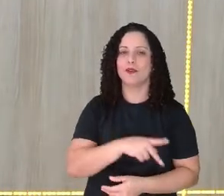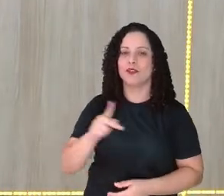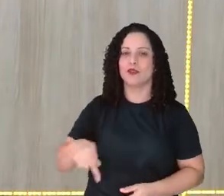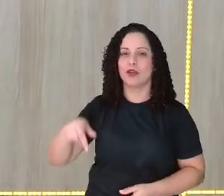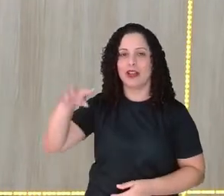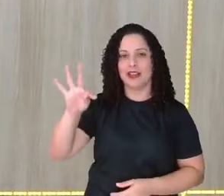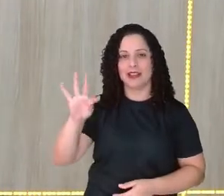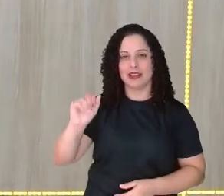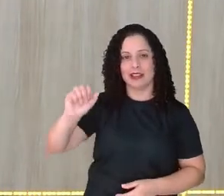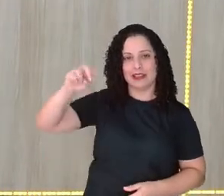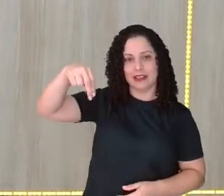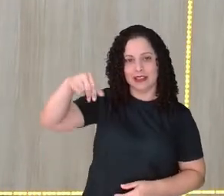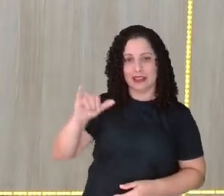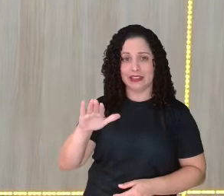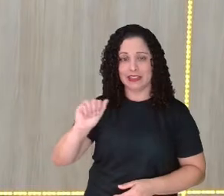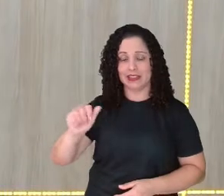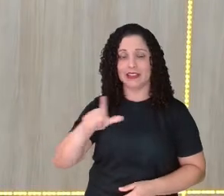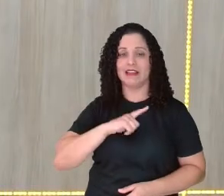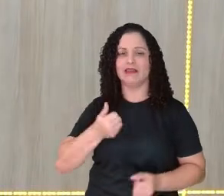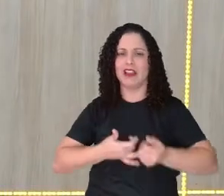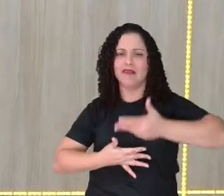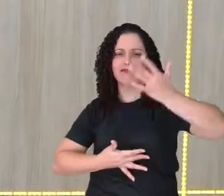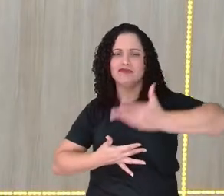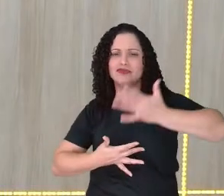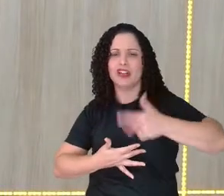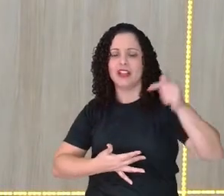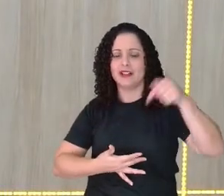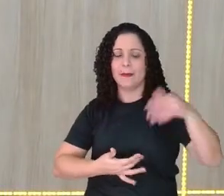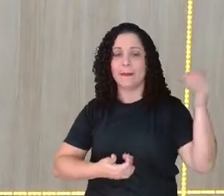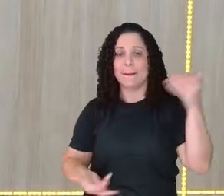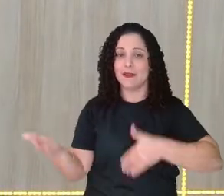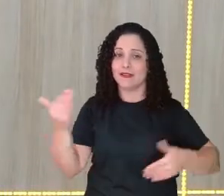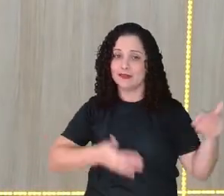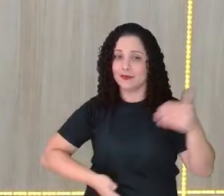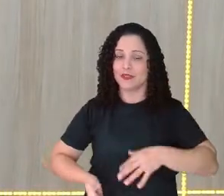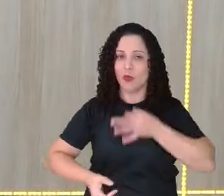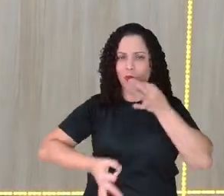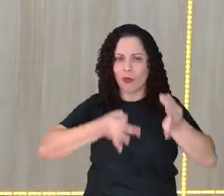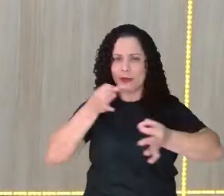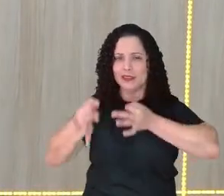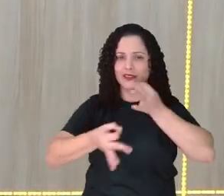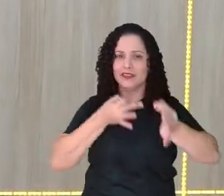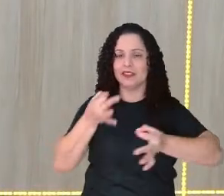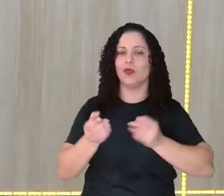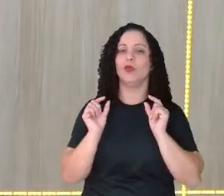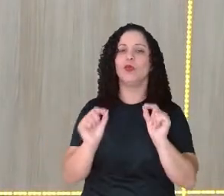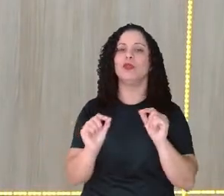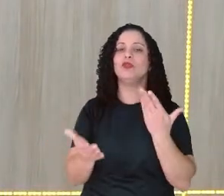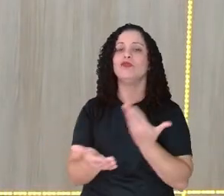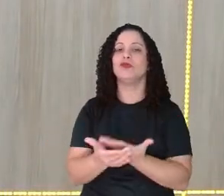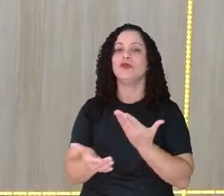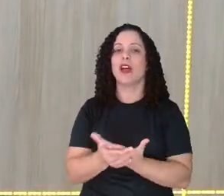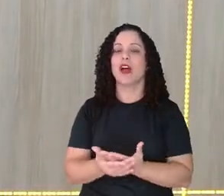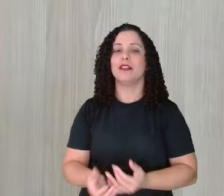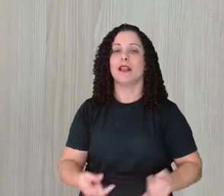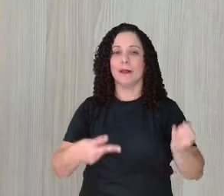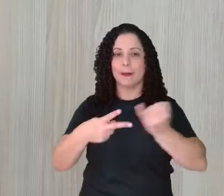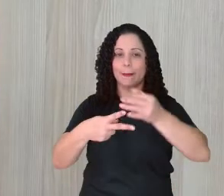professora Tânia, para saber se ela tem algum comentário para fazer em relação ao que a gente viu até agora sobre os